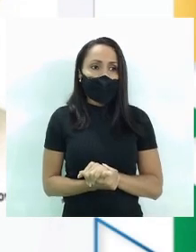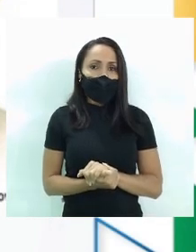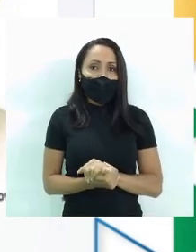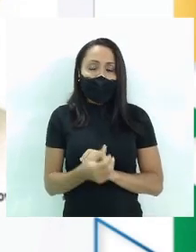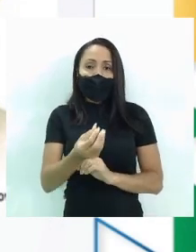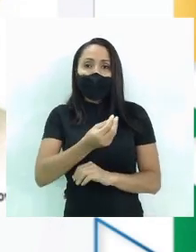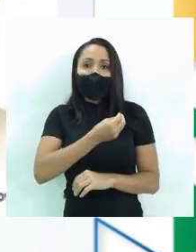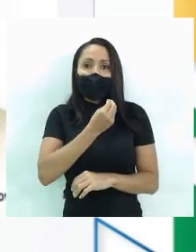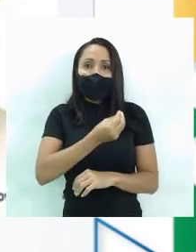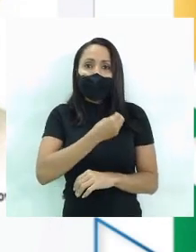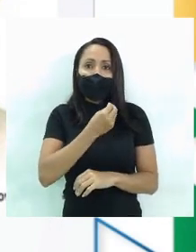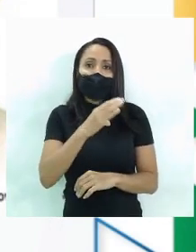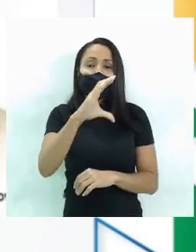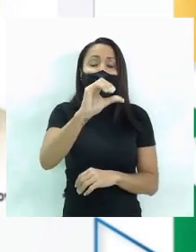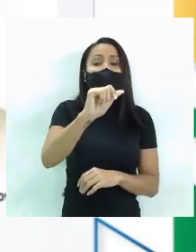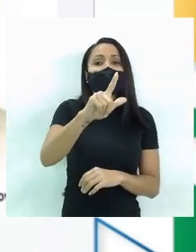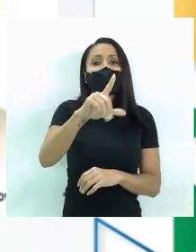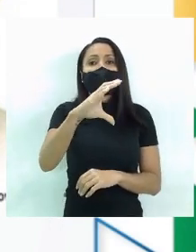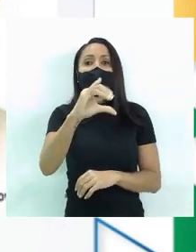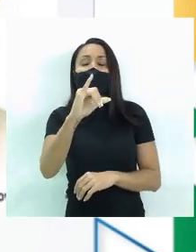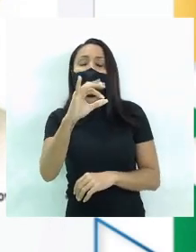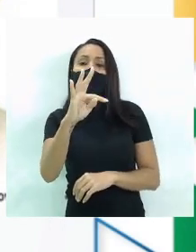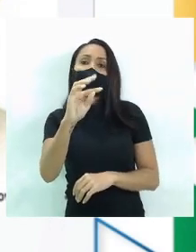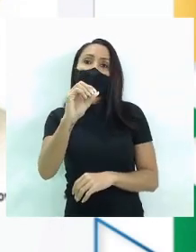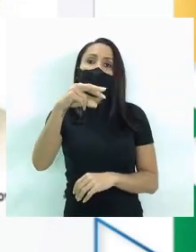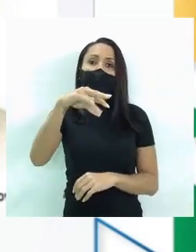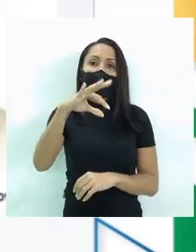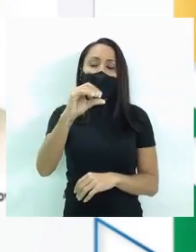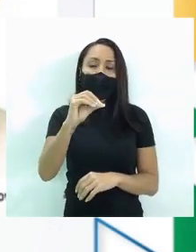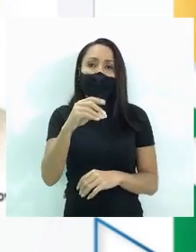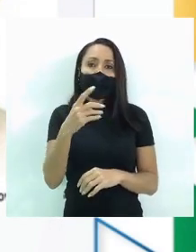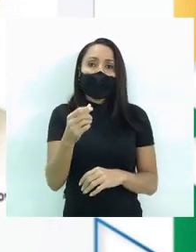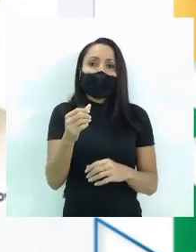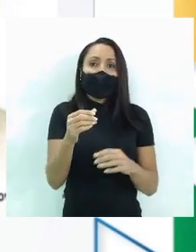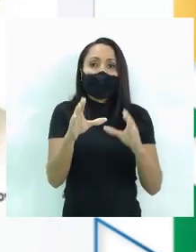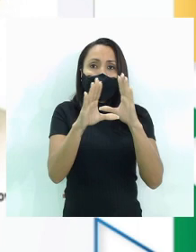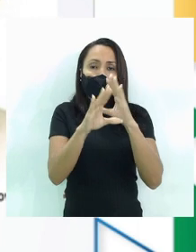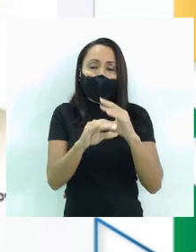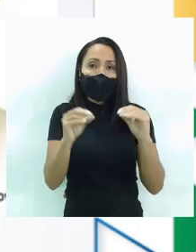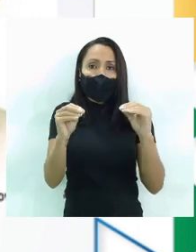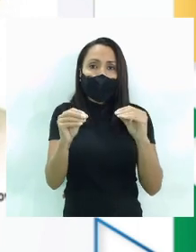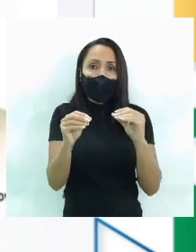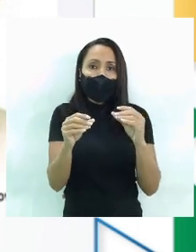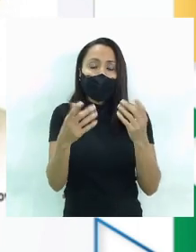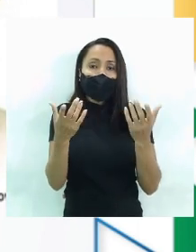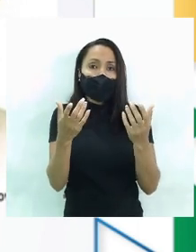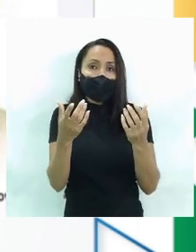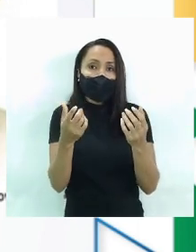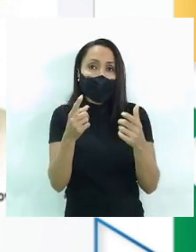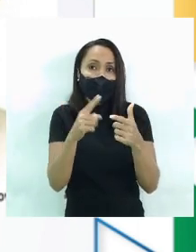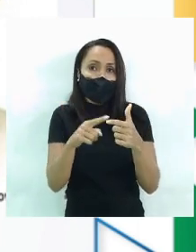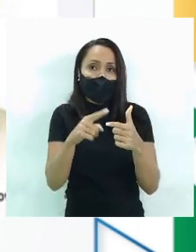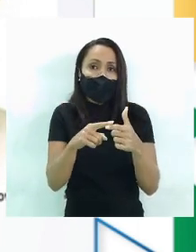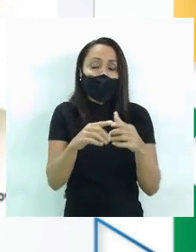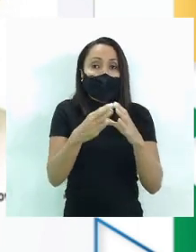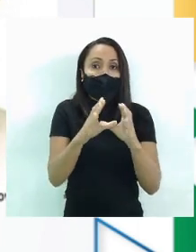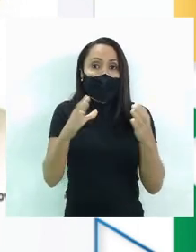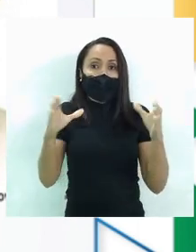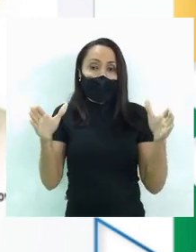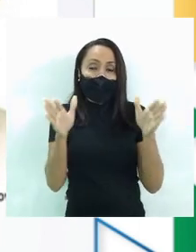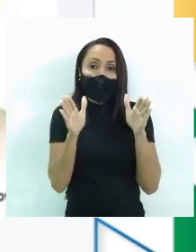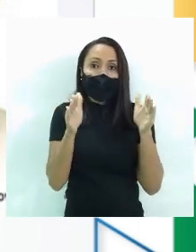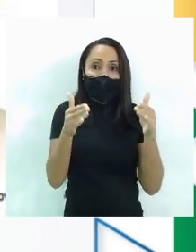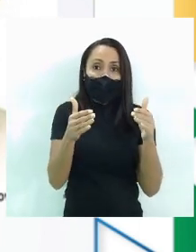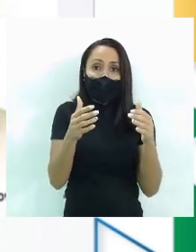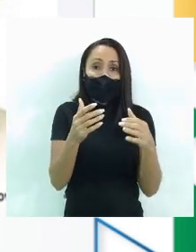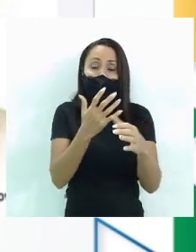Existe a calcitonina, que atua diminuindo a quantidade de íon do cálcio no sangue e aumentando a concentração desses